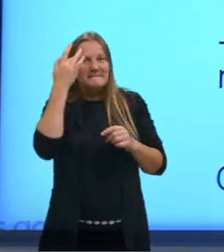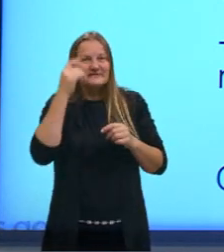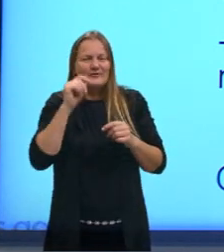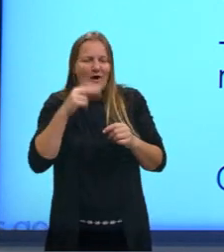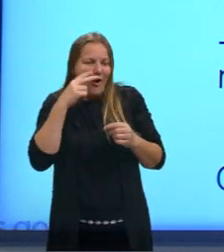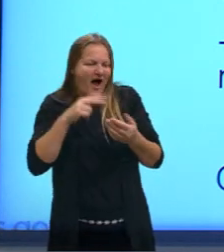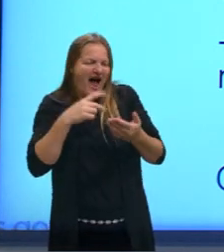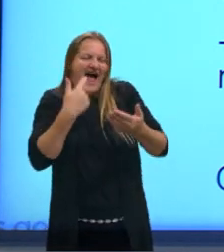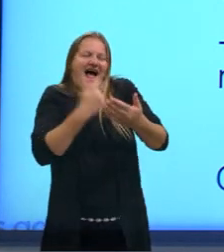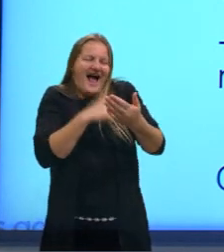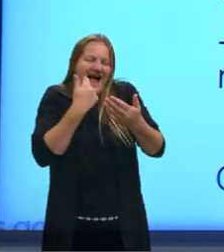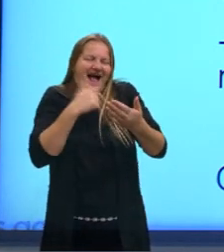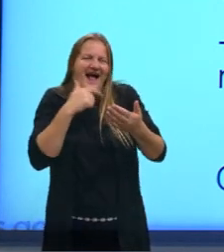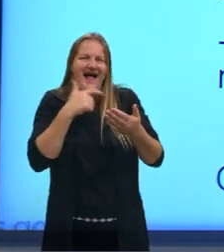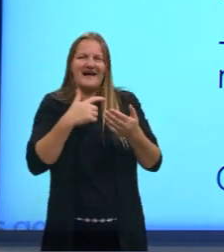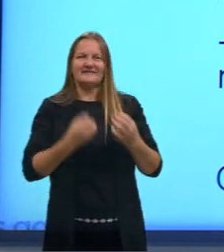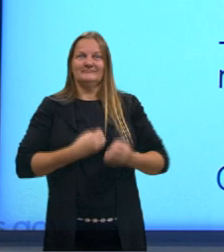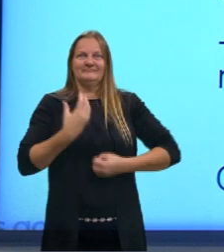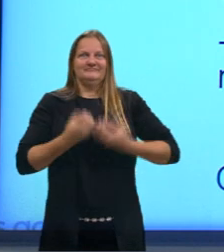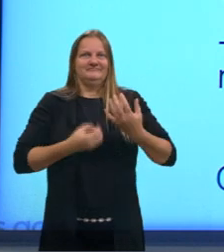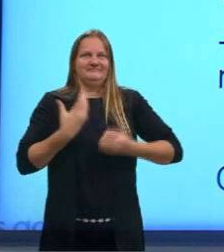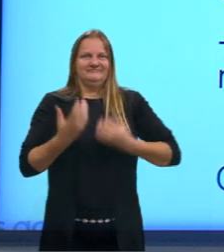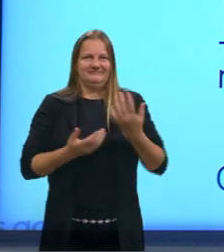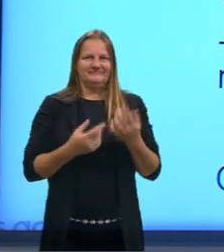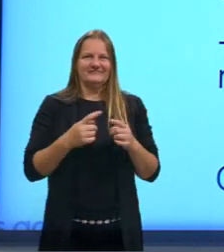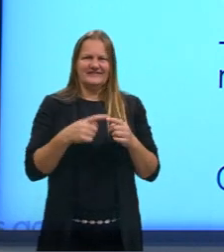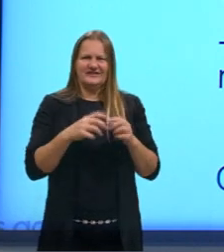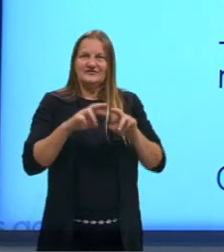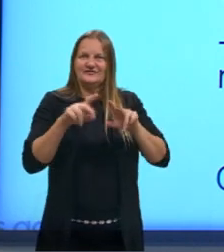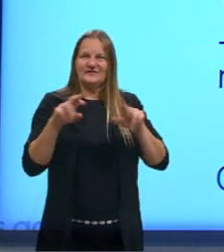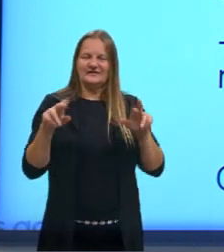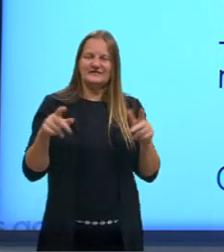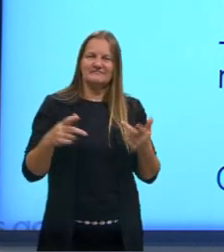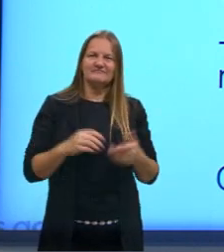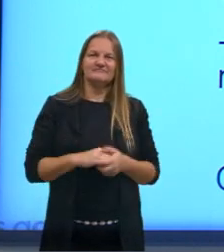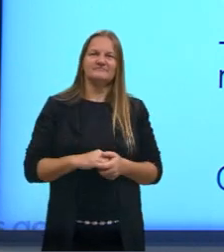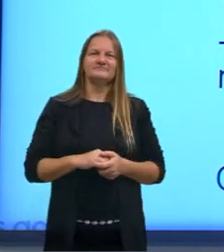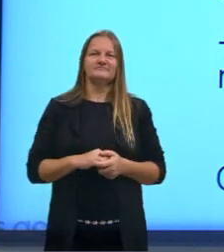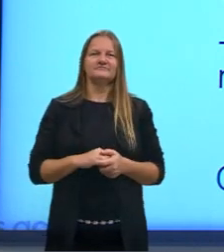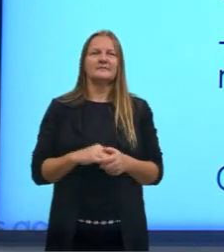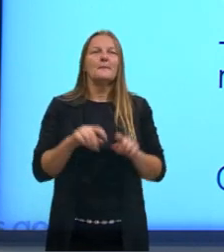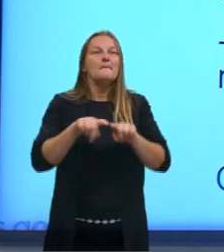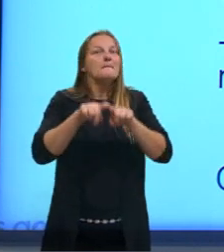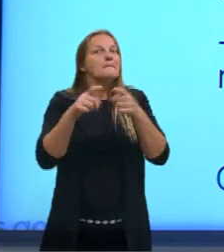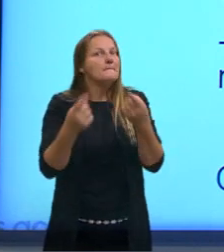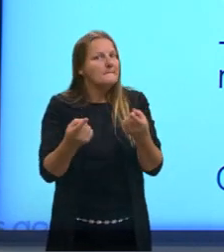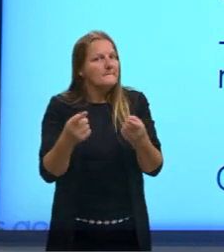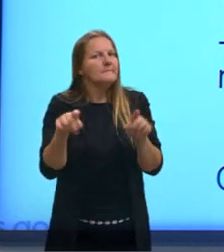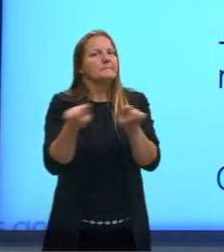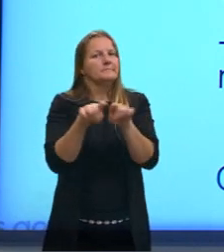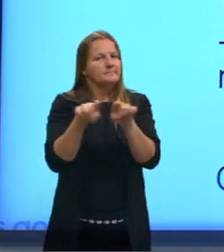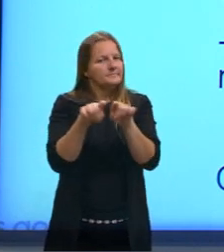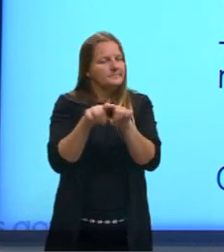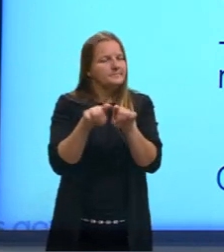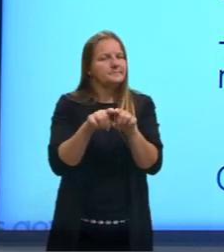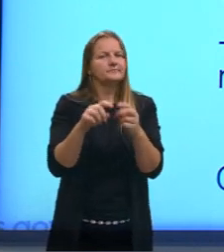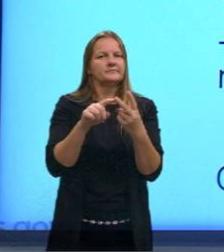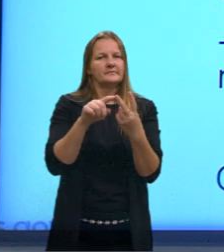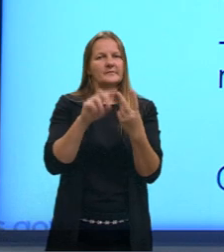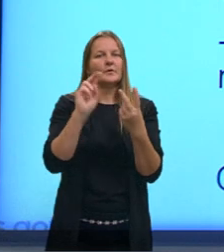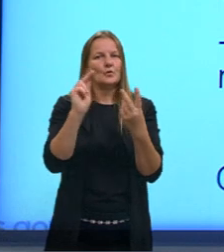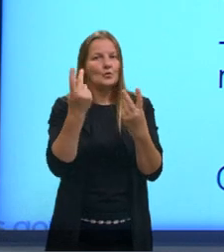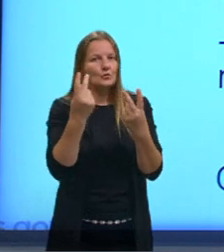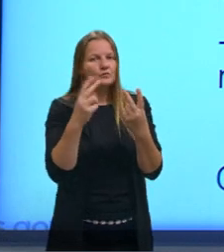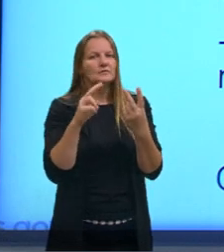ao texto e significado de forma diferenciada o ou ele pode ser considerado